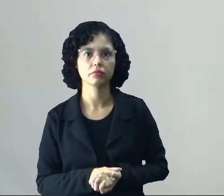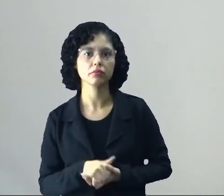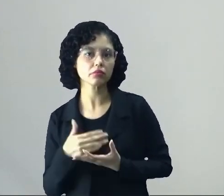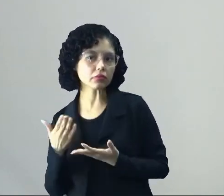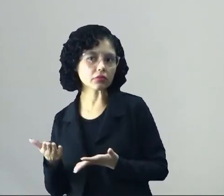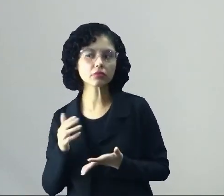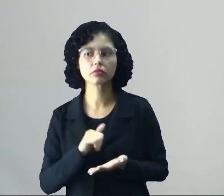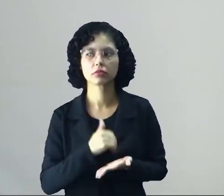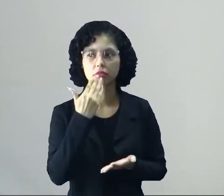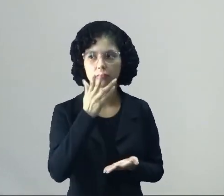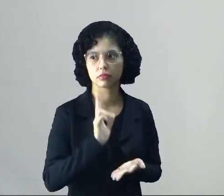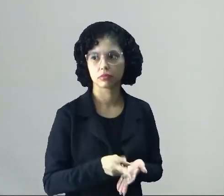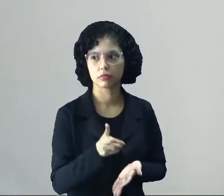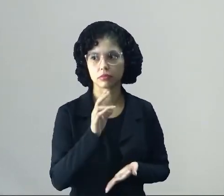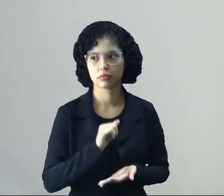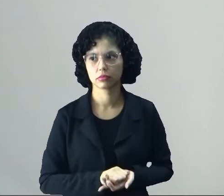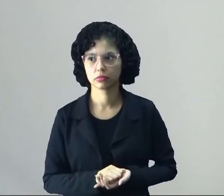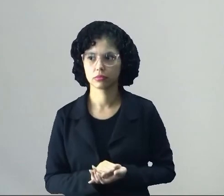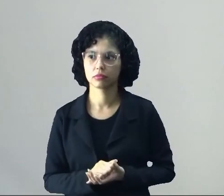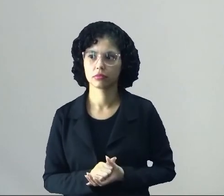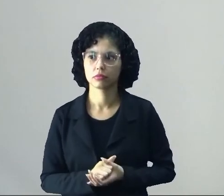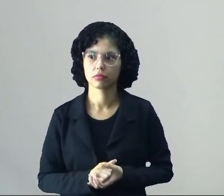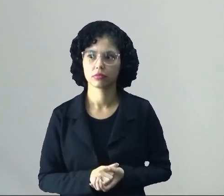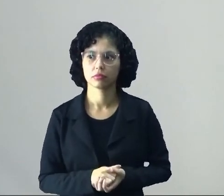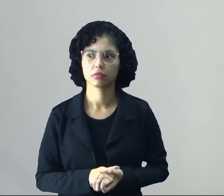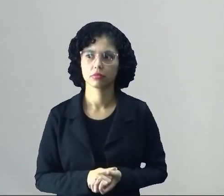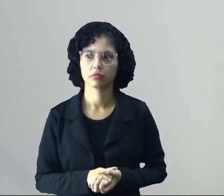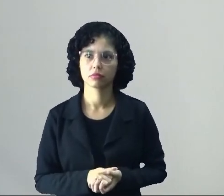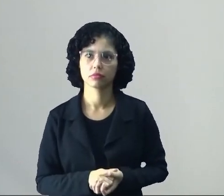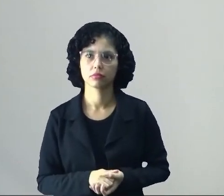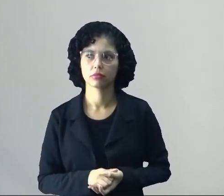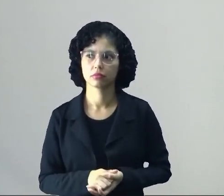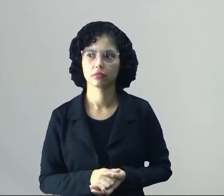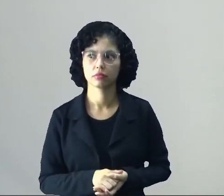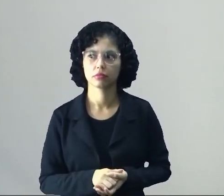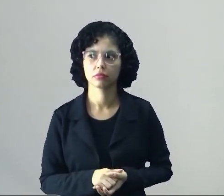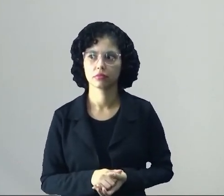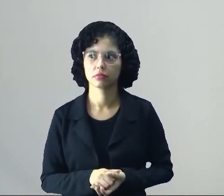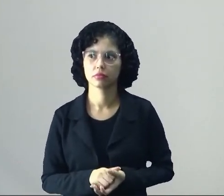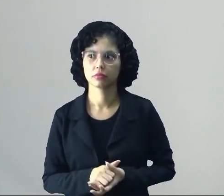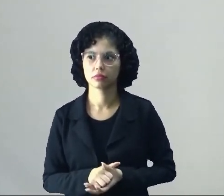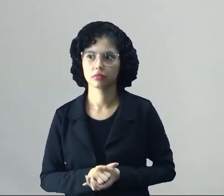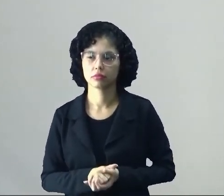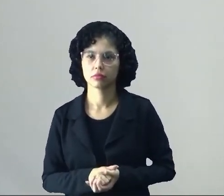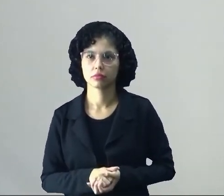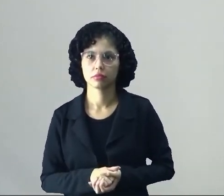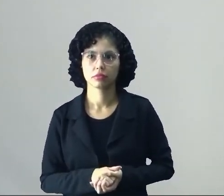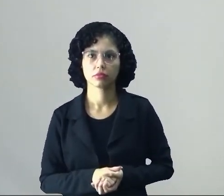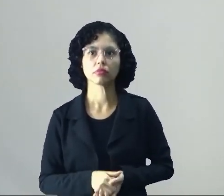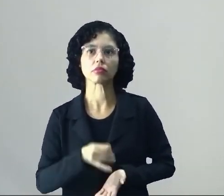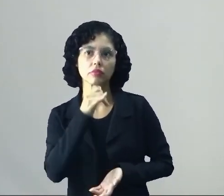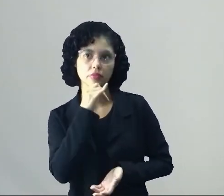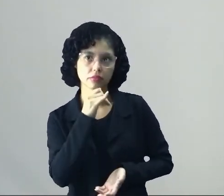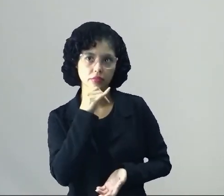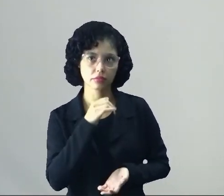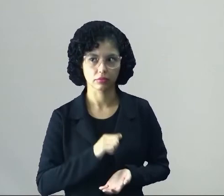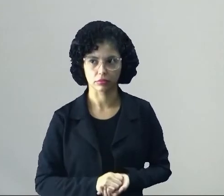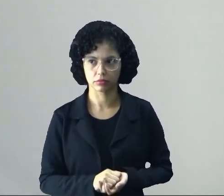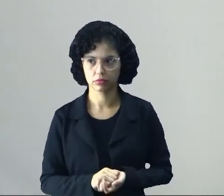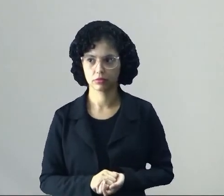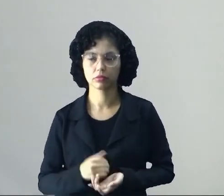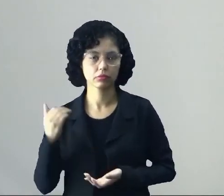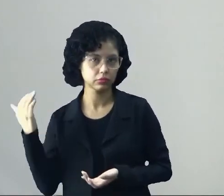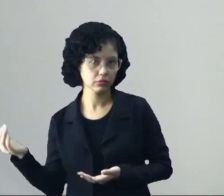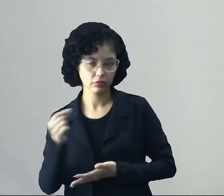Então, vamos para frente, né? Vamos continuar aqui observando, tá bom? Nossos exemplos